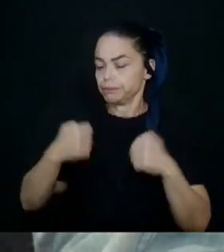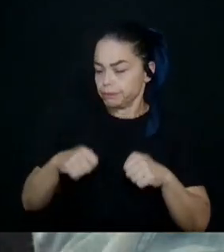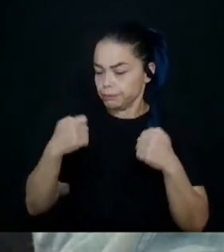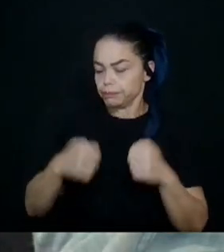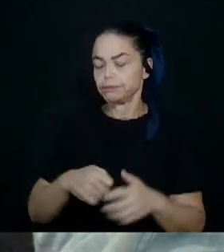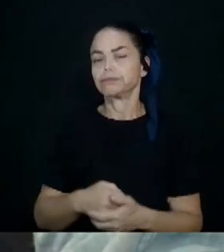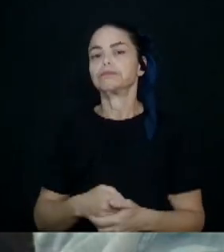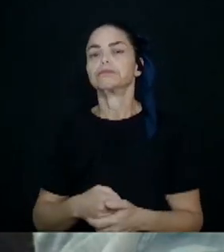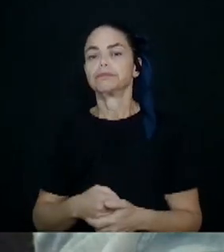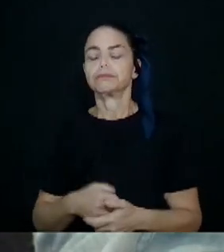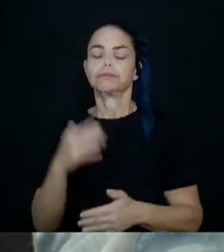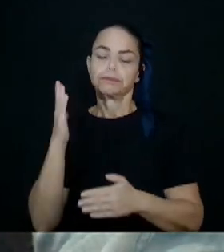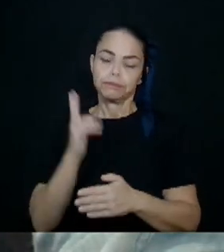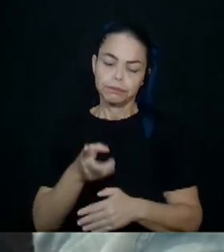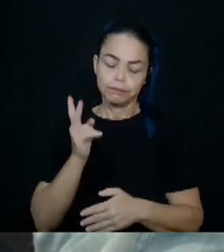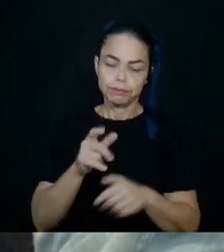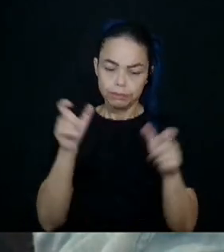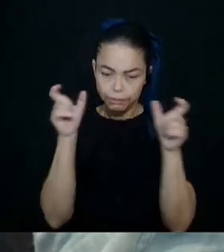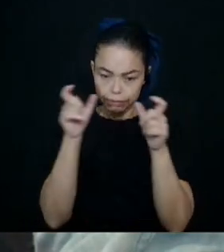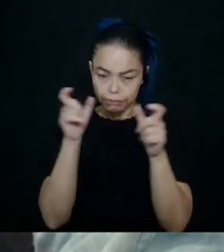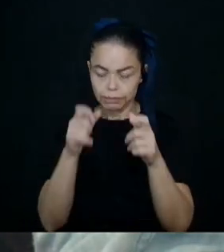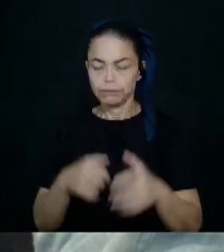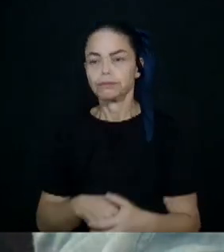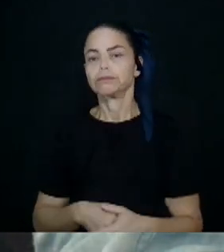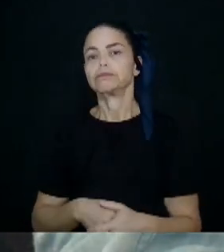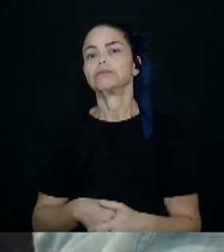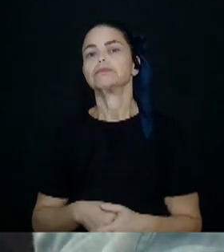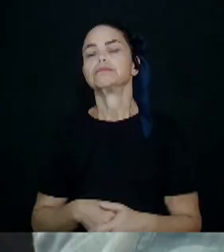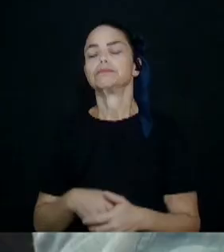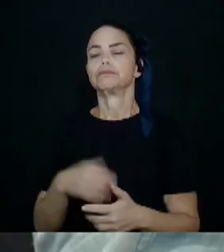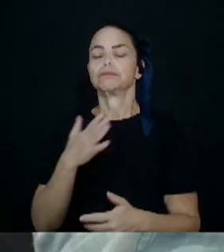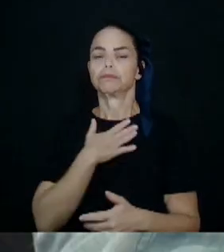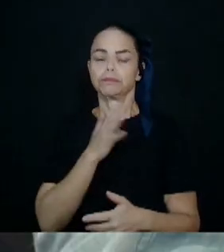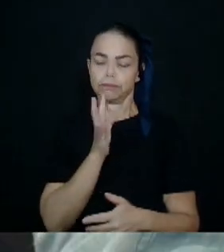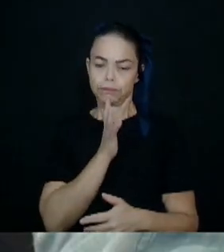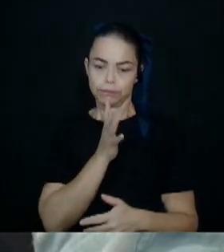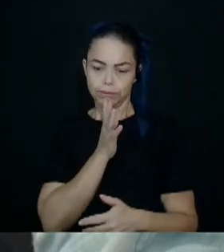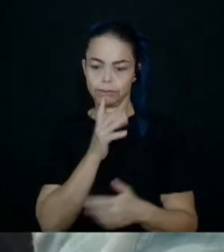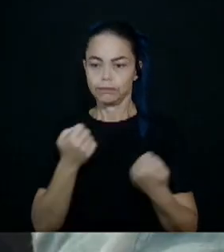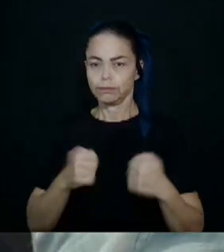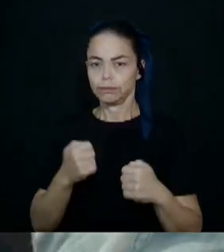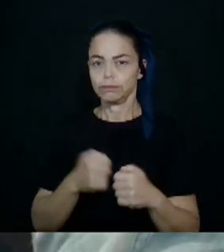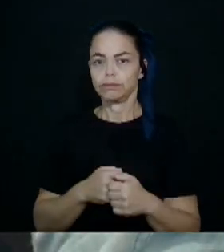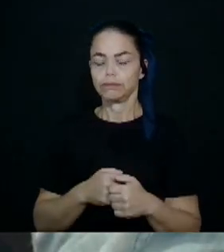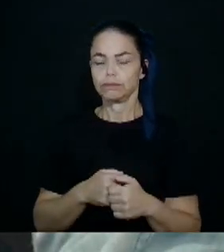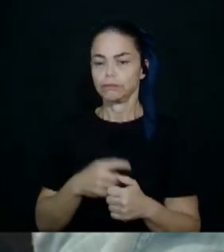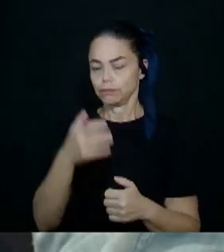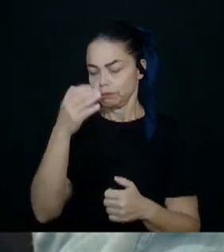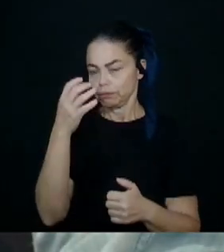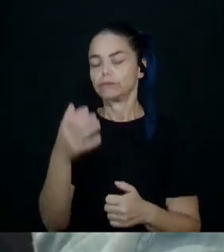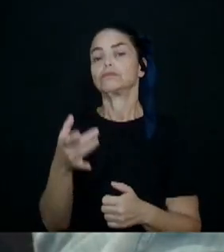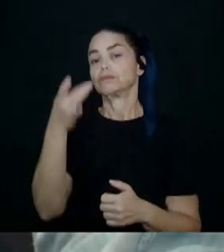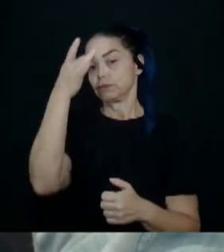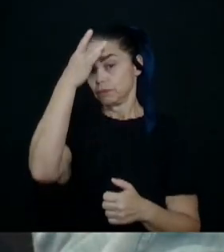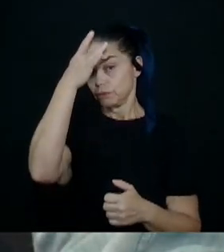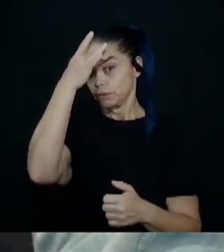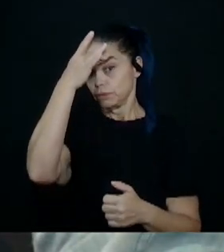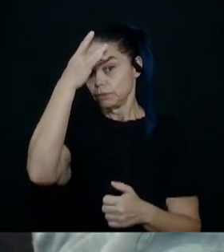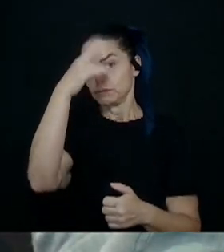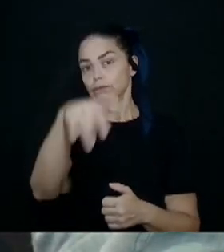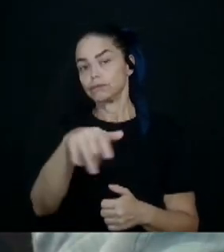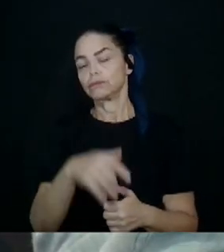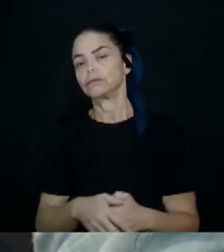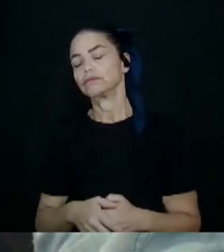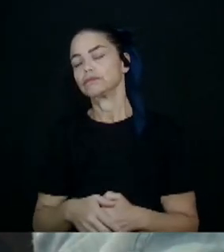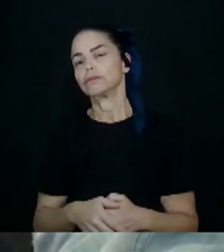estar cada vez mais atento, né? E para eu conhecer, eu preciso ter autoconsciência. Então, o primeiro passo quando eu estou